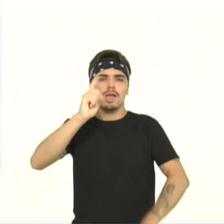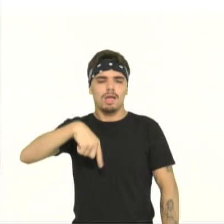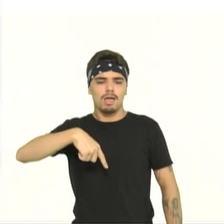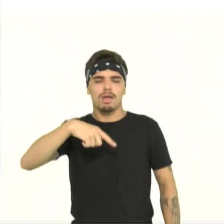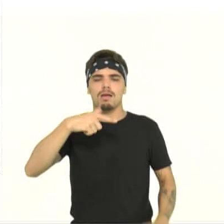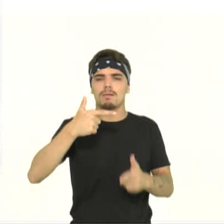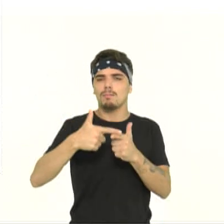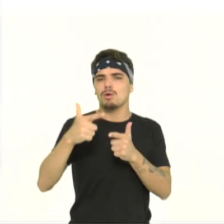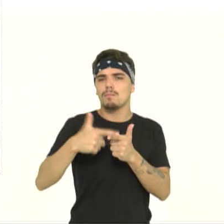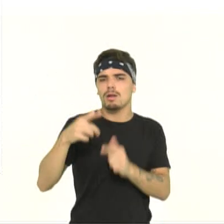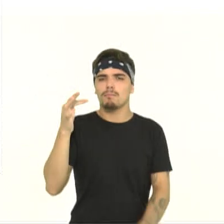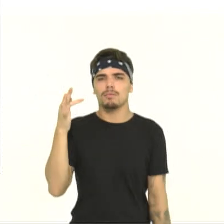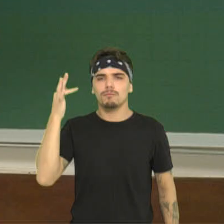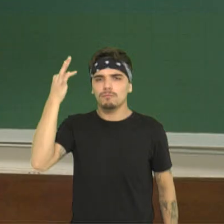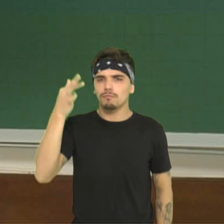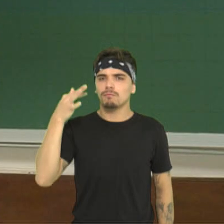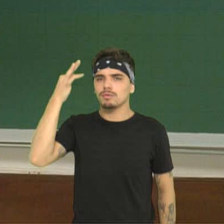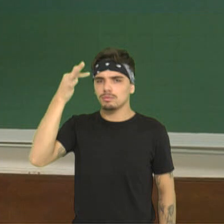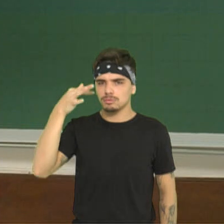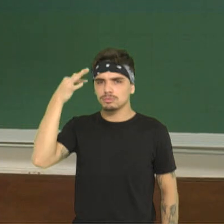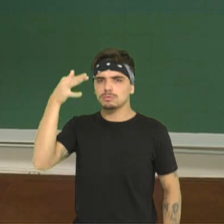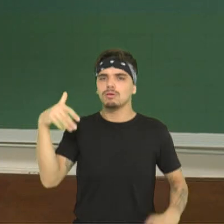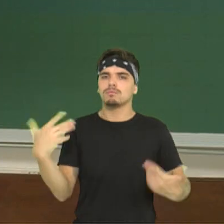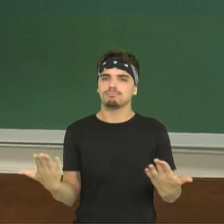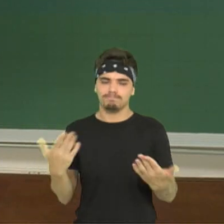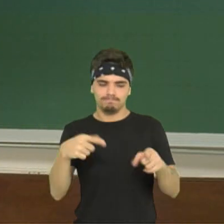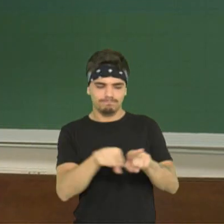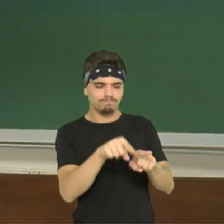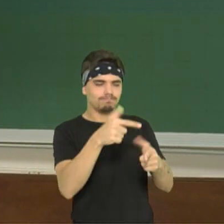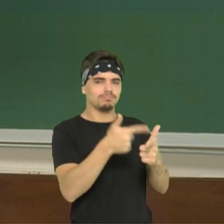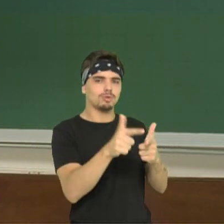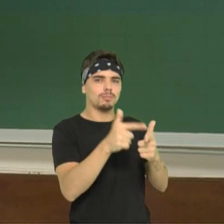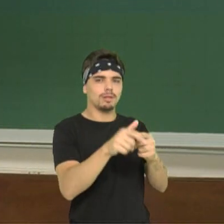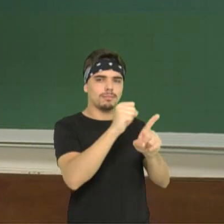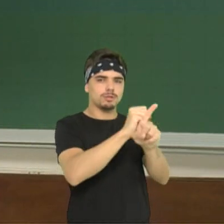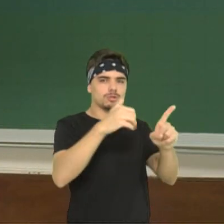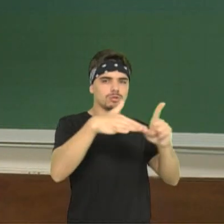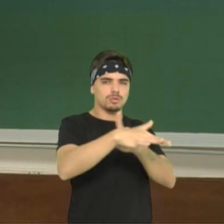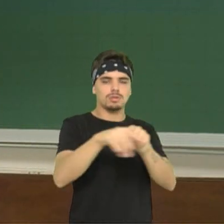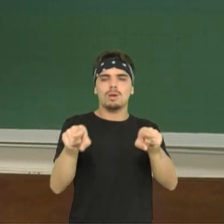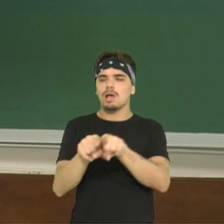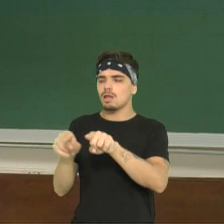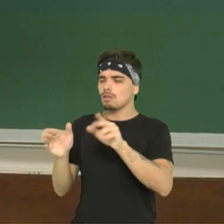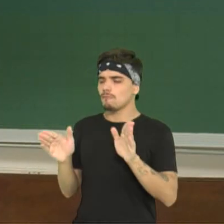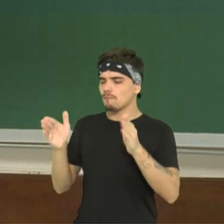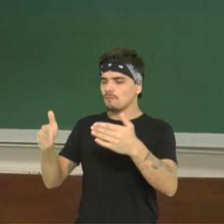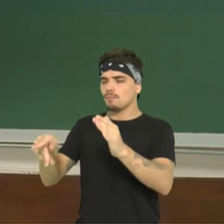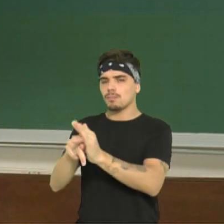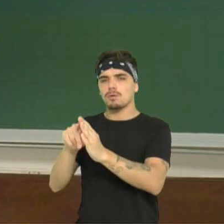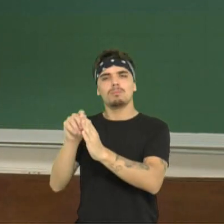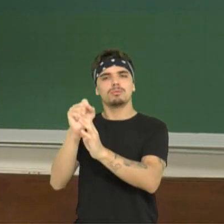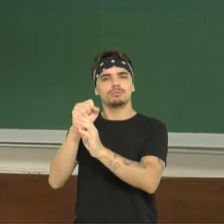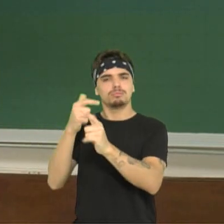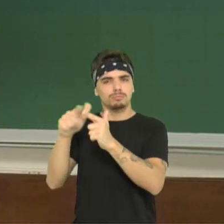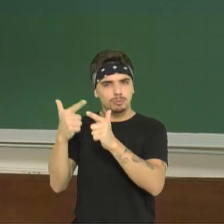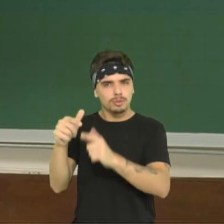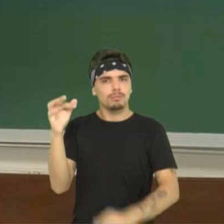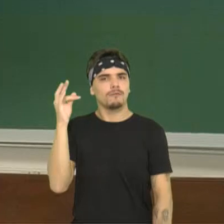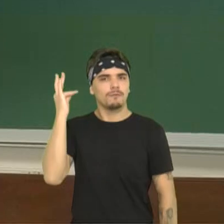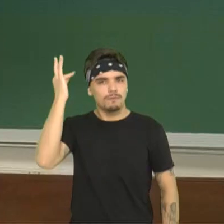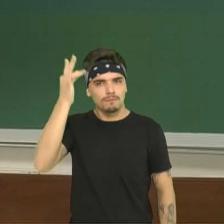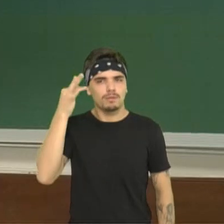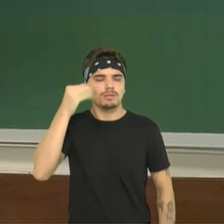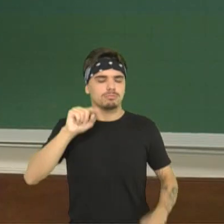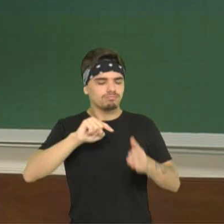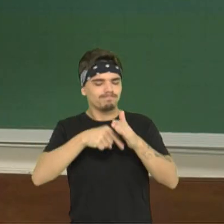problema filosófico. Além de um problema social, ela encara também isso como um problema filosófico. Ela vai a